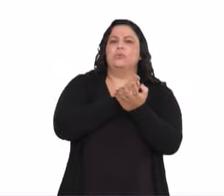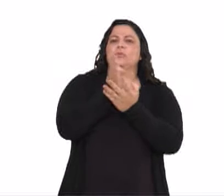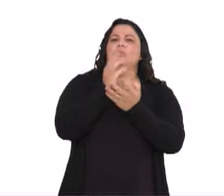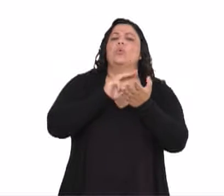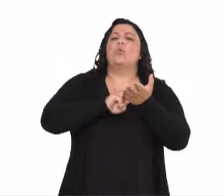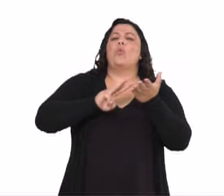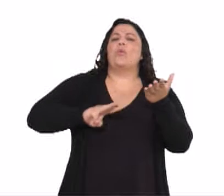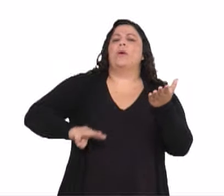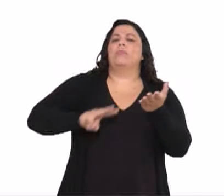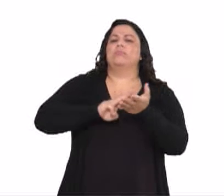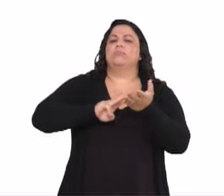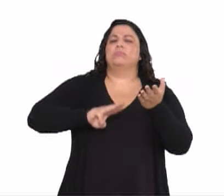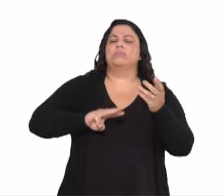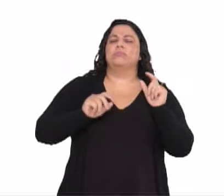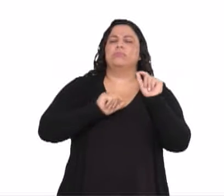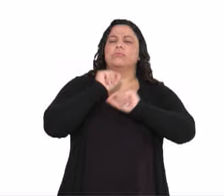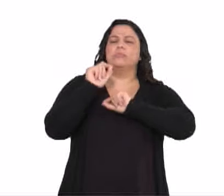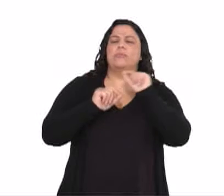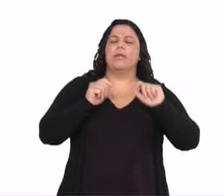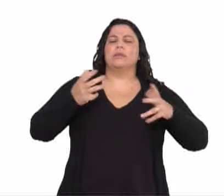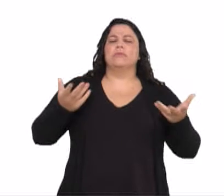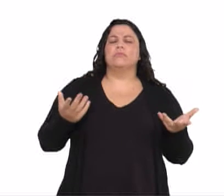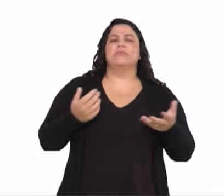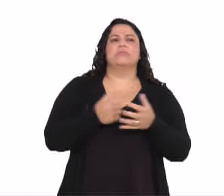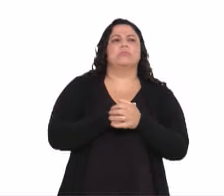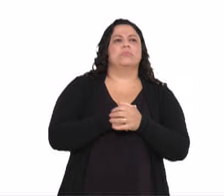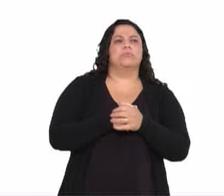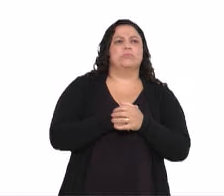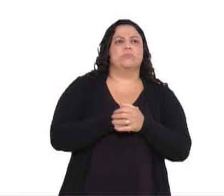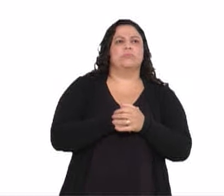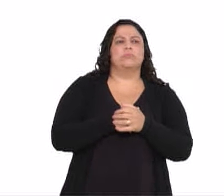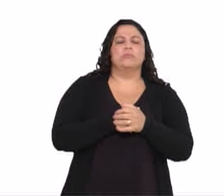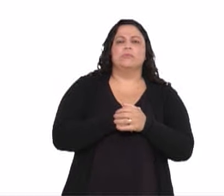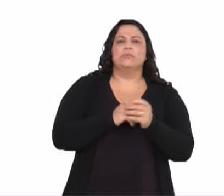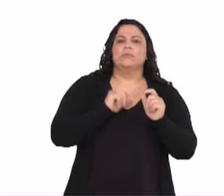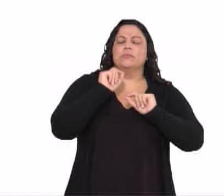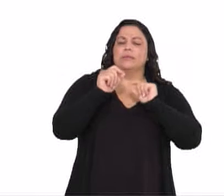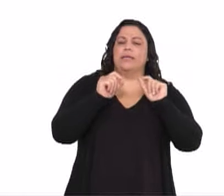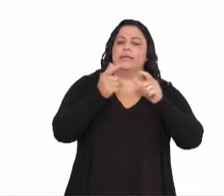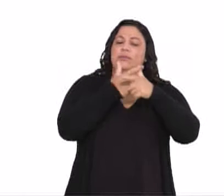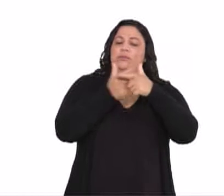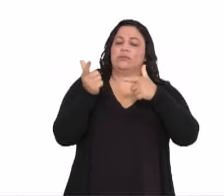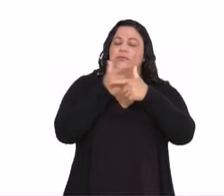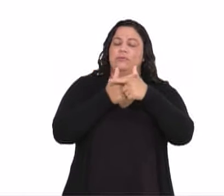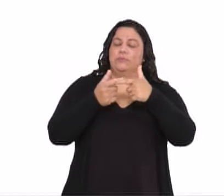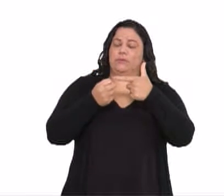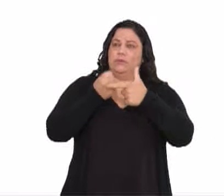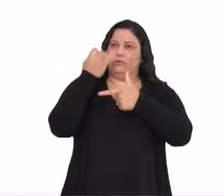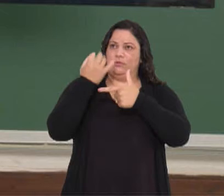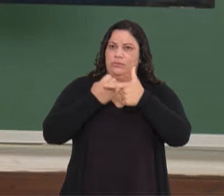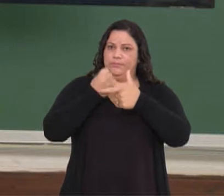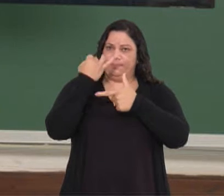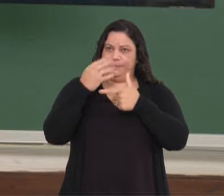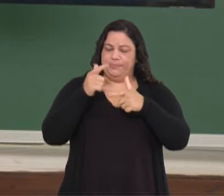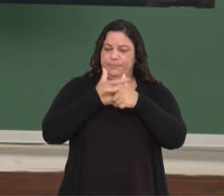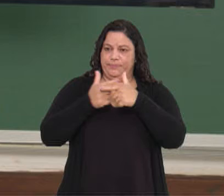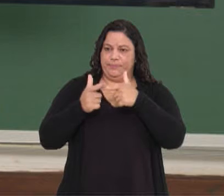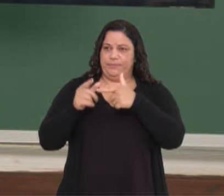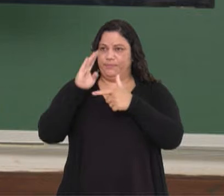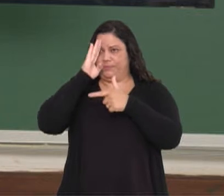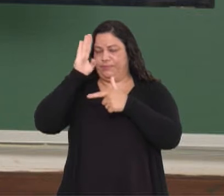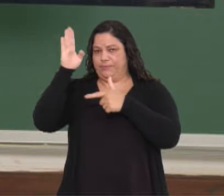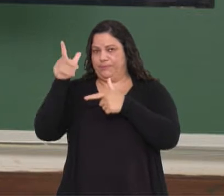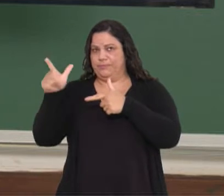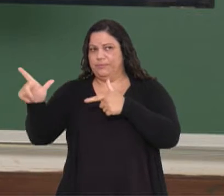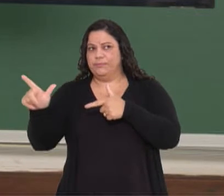um polinômio pelo outro com o grau P maior que o grau D, ou seja, um polinômio para dividir pelo outro, seu grau